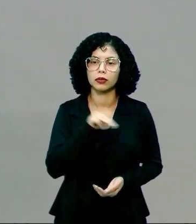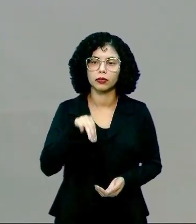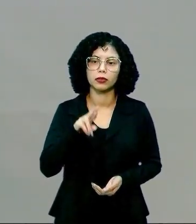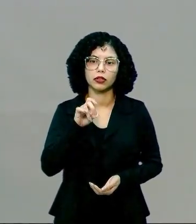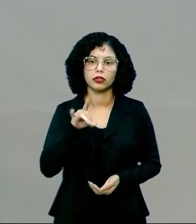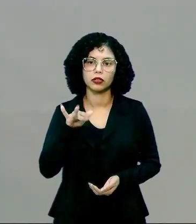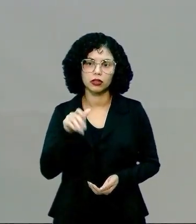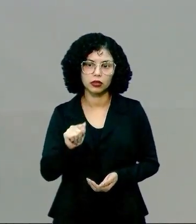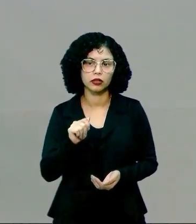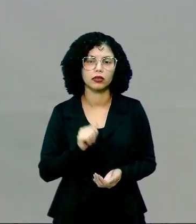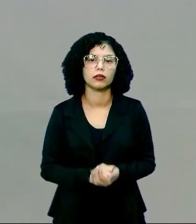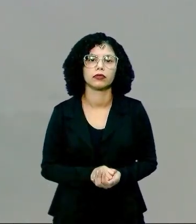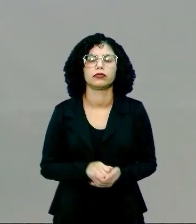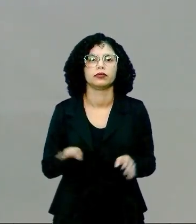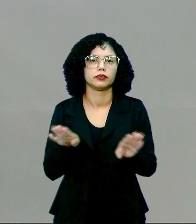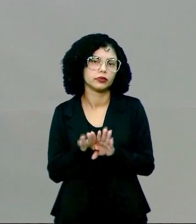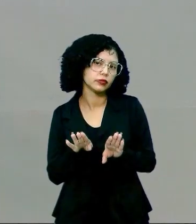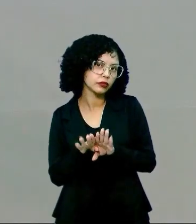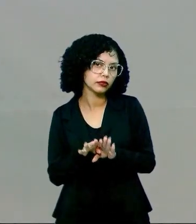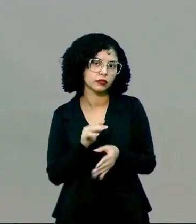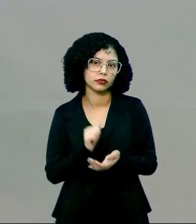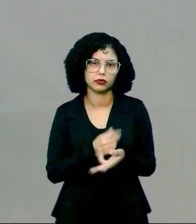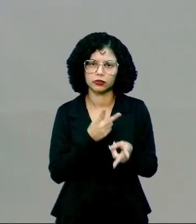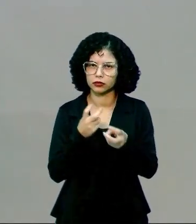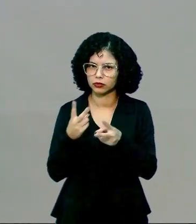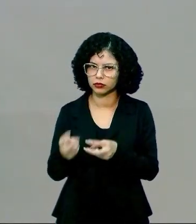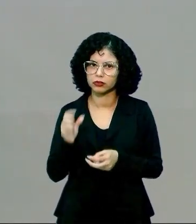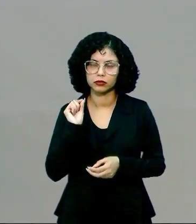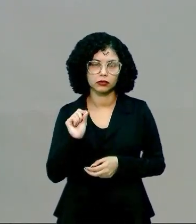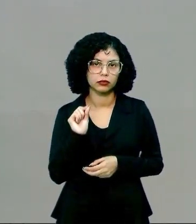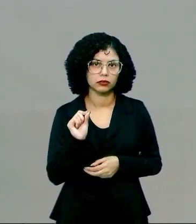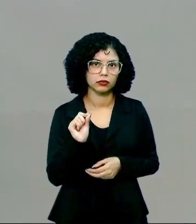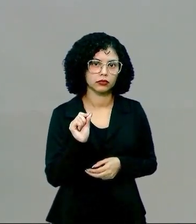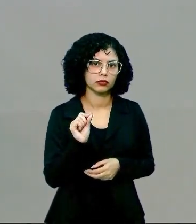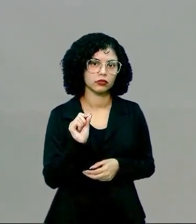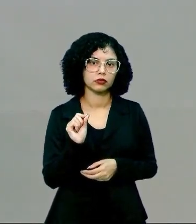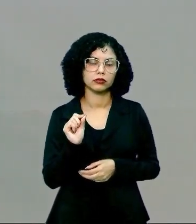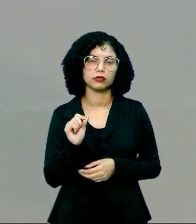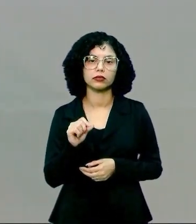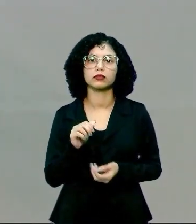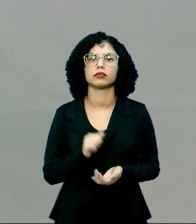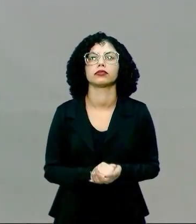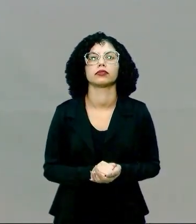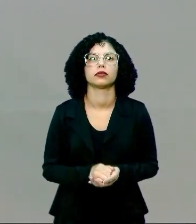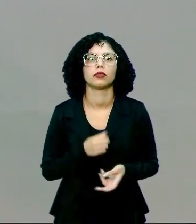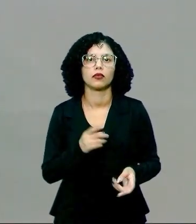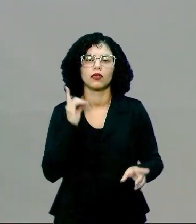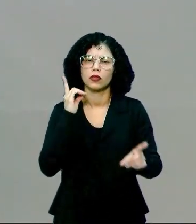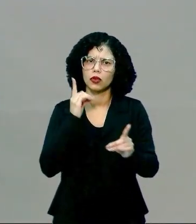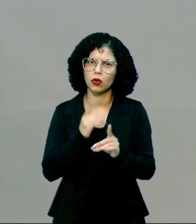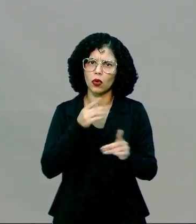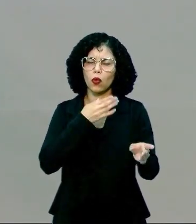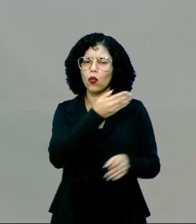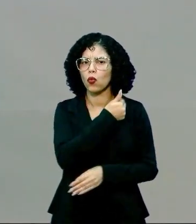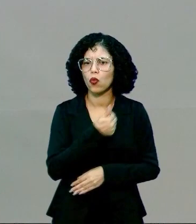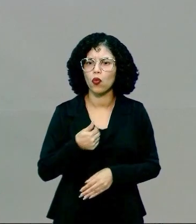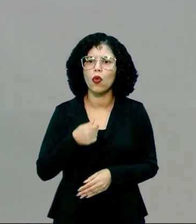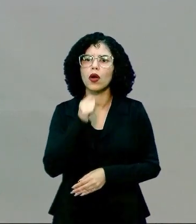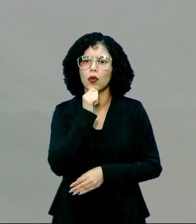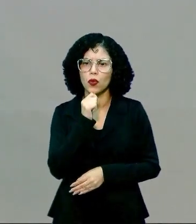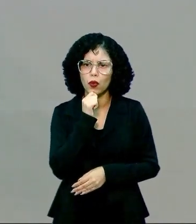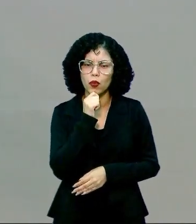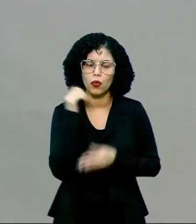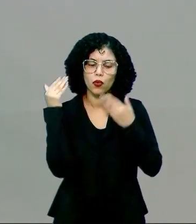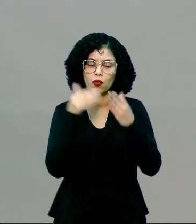federais? Enfim, nós vamos perceber, no que diz respeito a isso, que o público masculino ainda